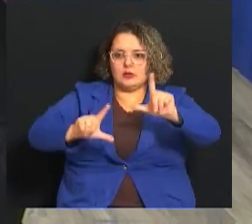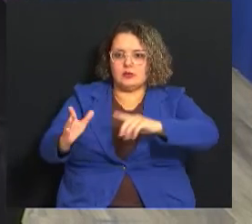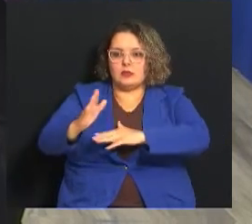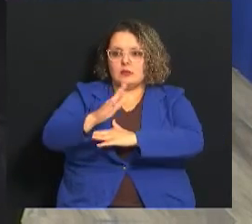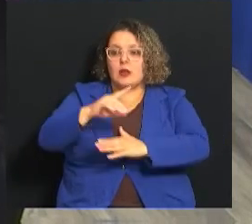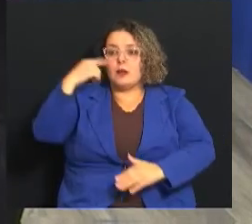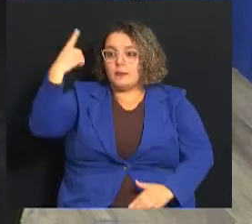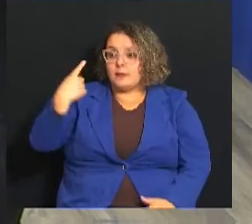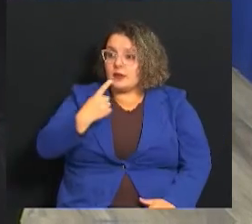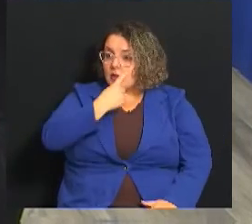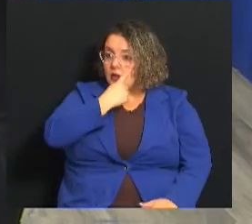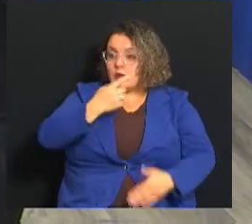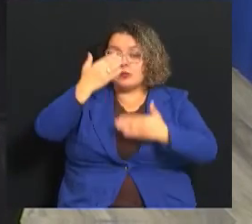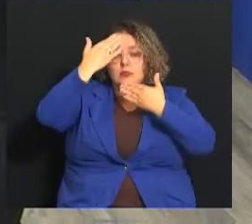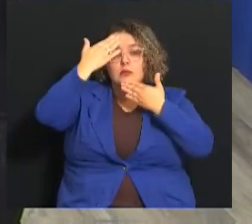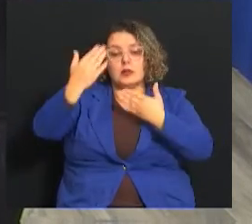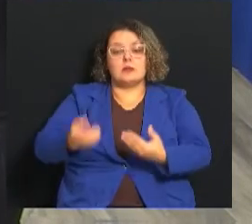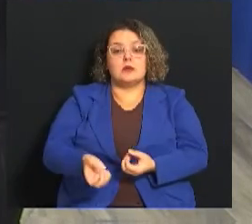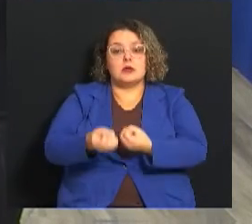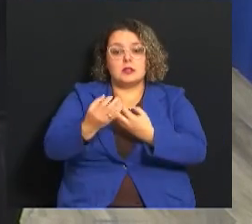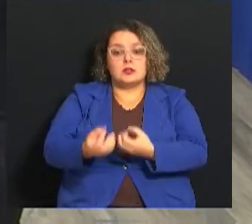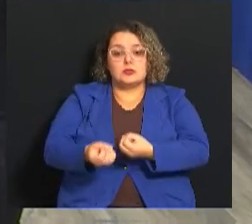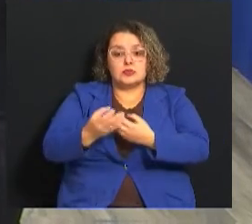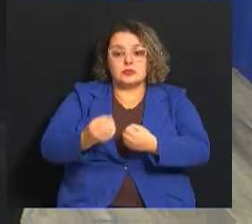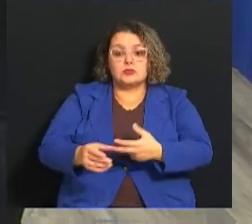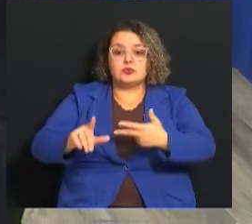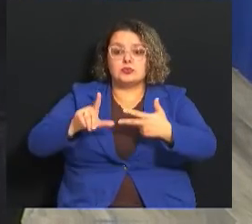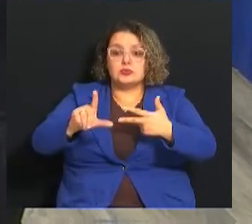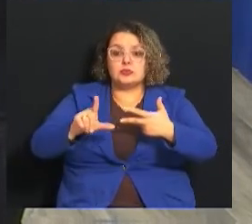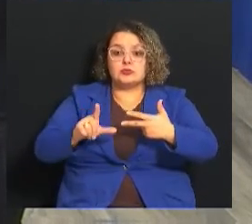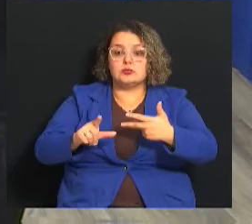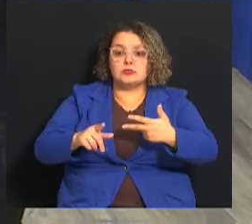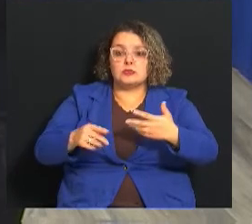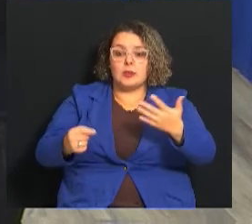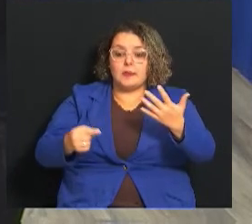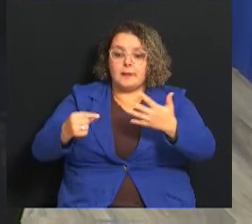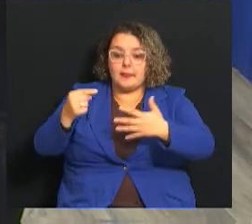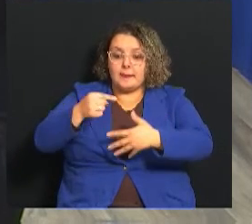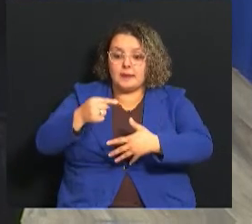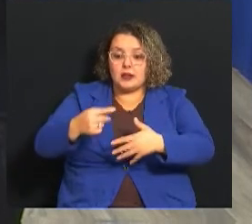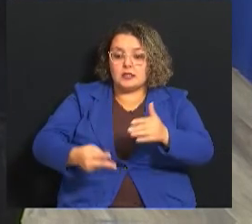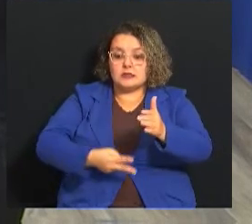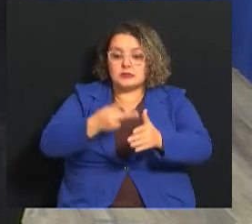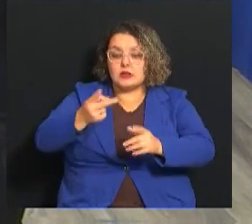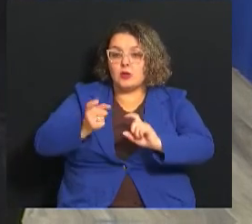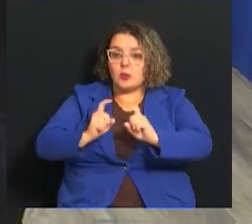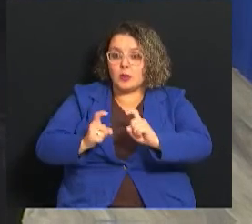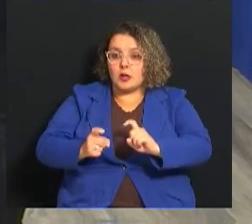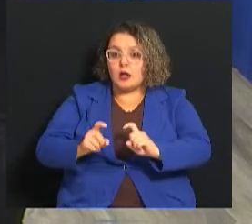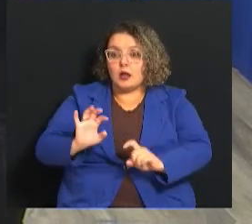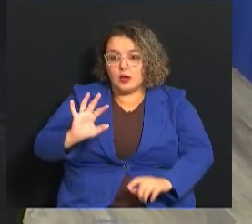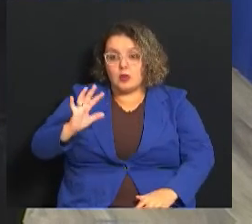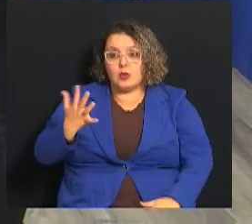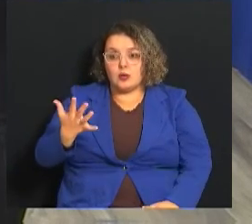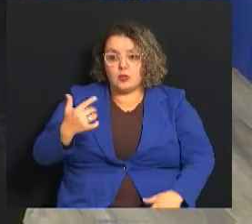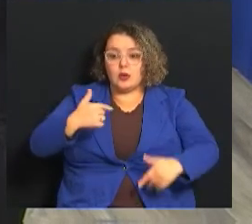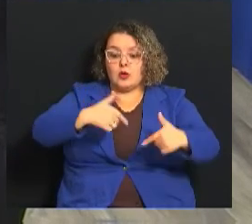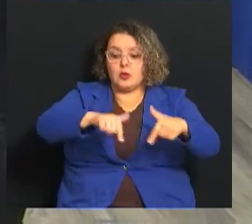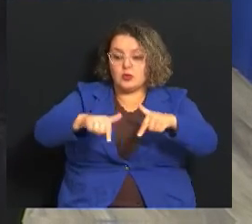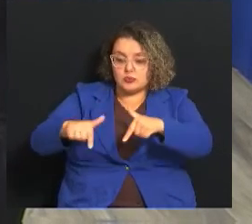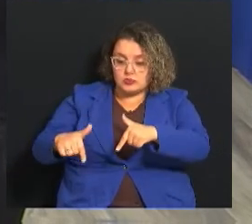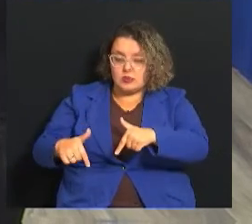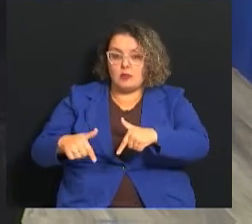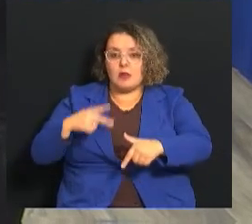muito obrigado pelas notícias do Legislativo. Abordamos aqui a segunda reunião ordinária que aconteceu, o trabalho dos